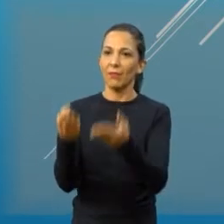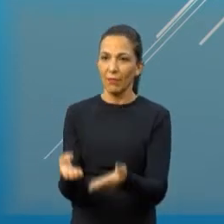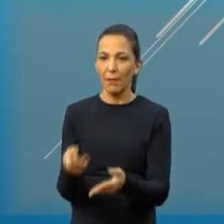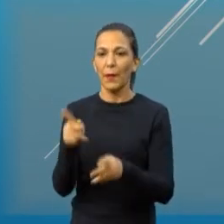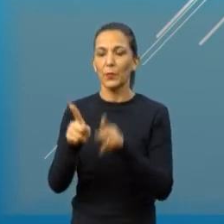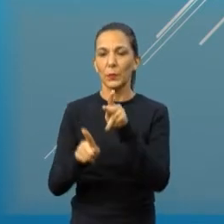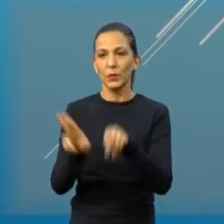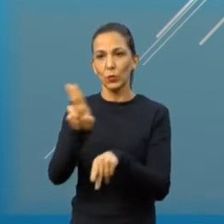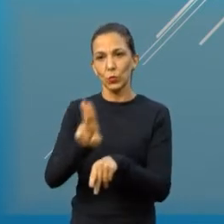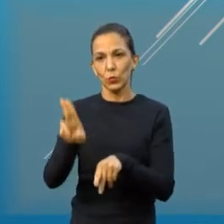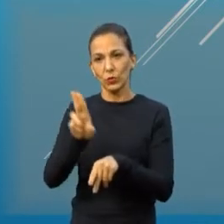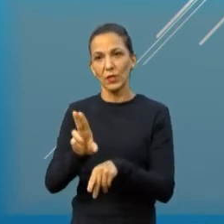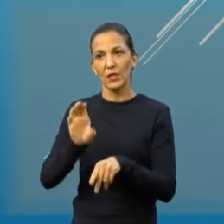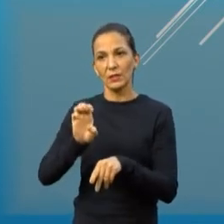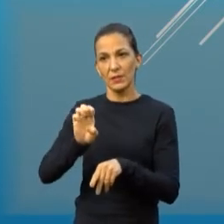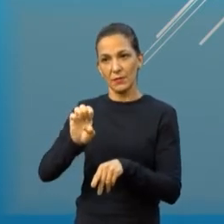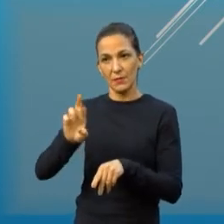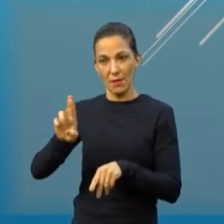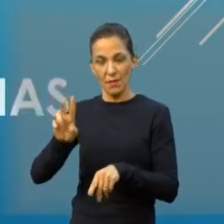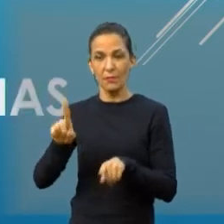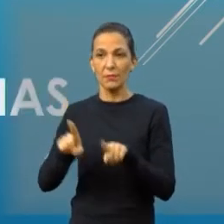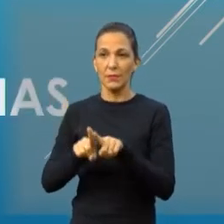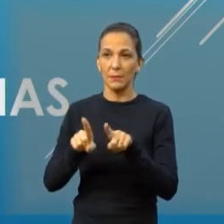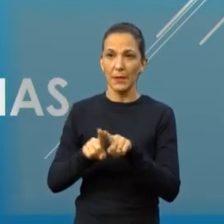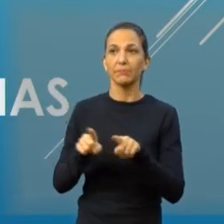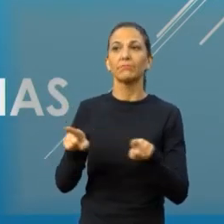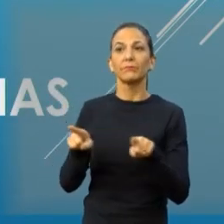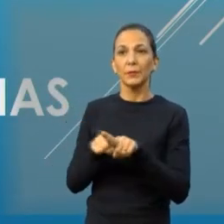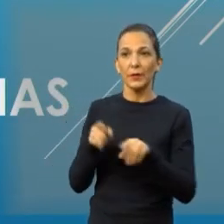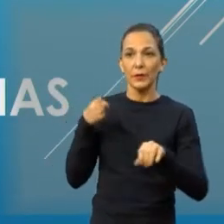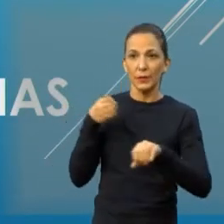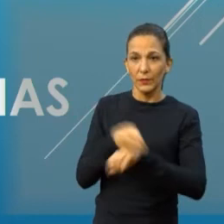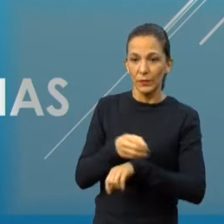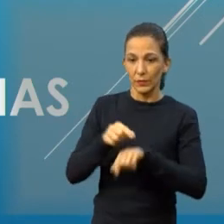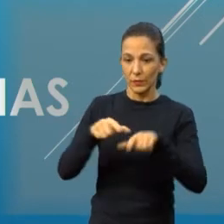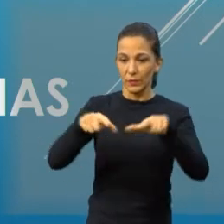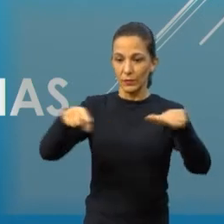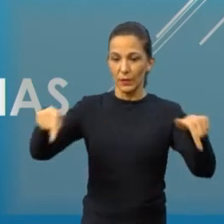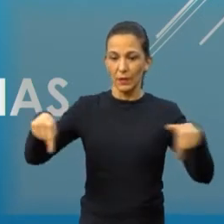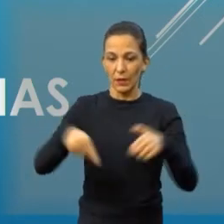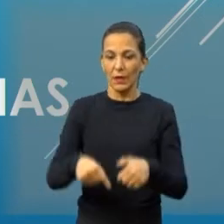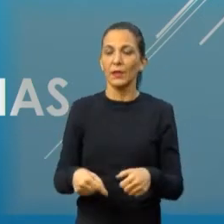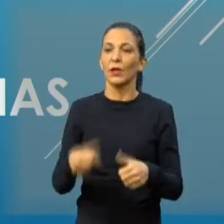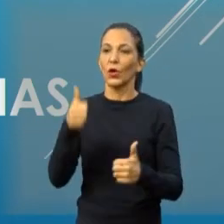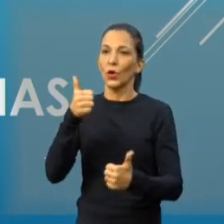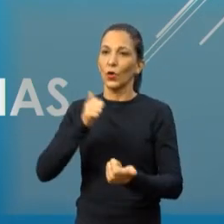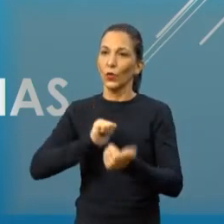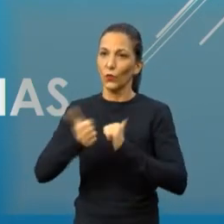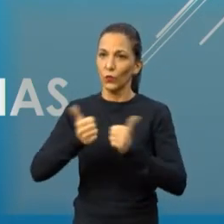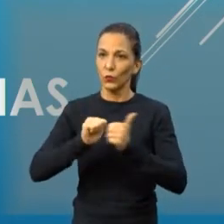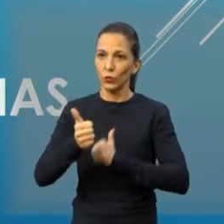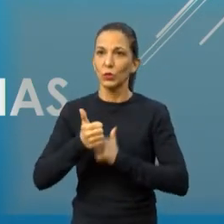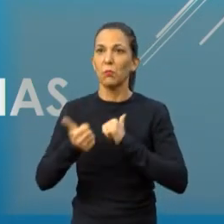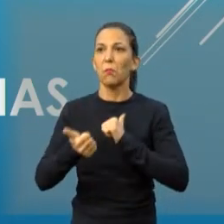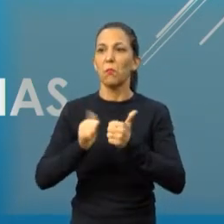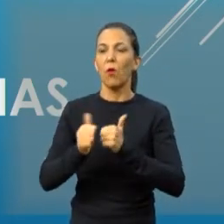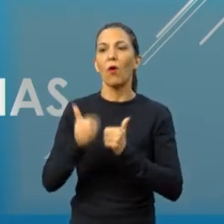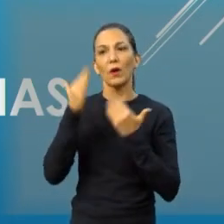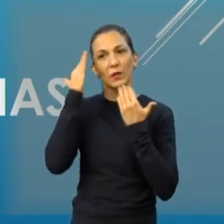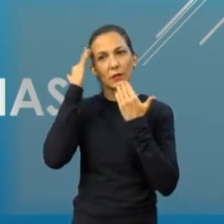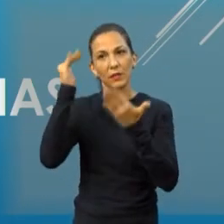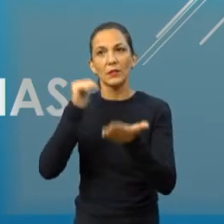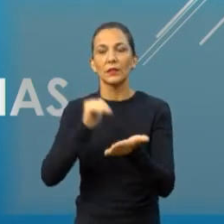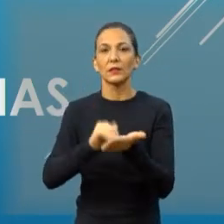para a população no nosso bairro e também fiz uma visita no campão do Hortênsias onde eu aproveito para agradecer a nossa